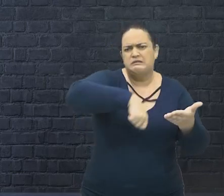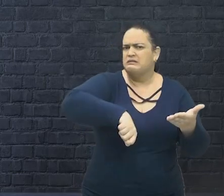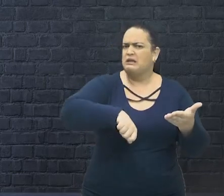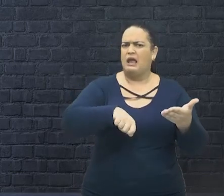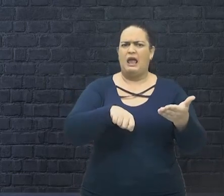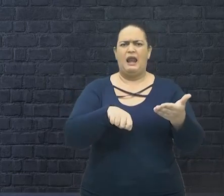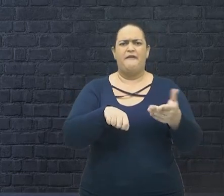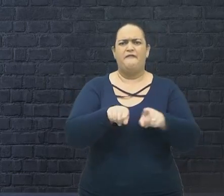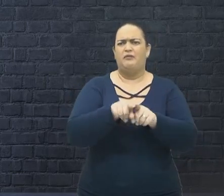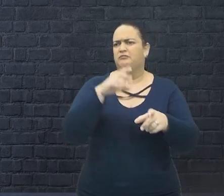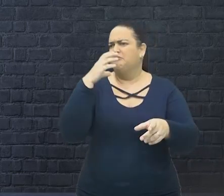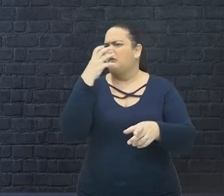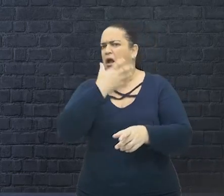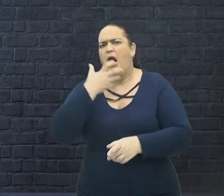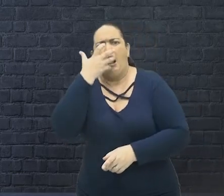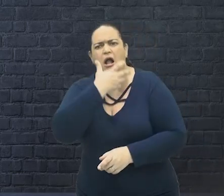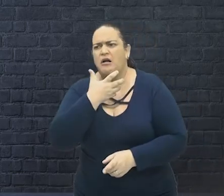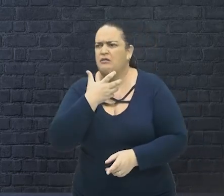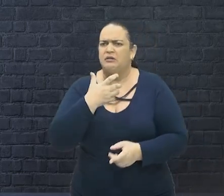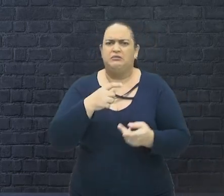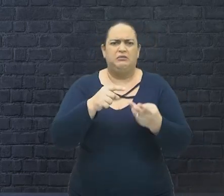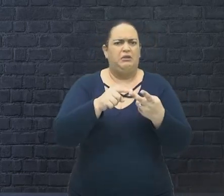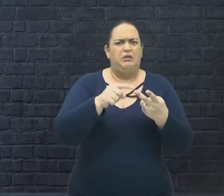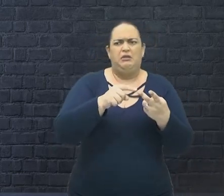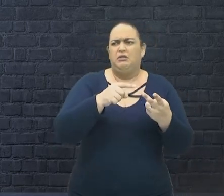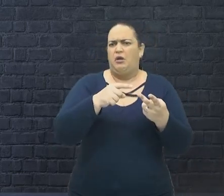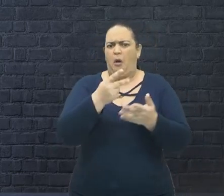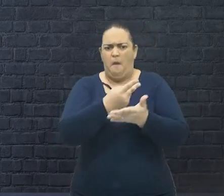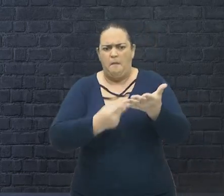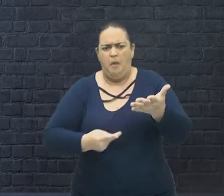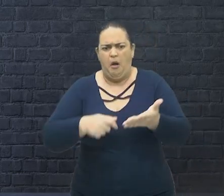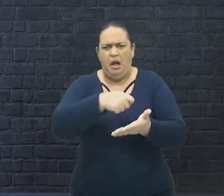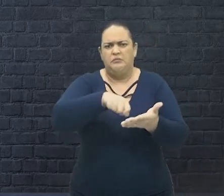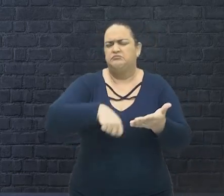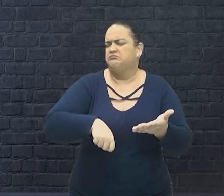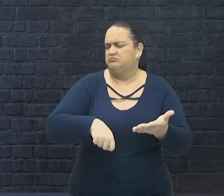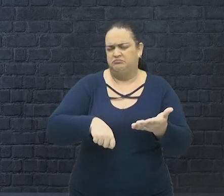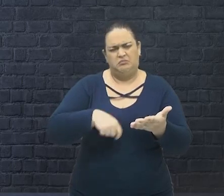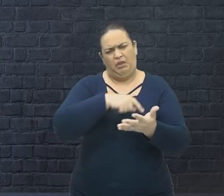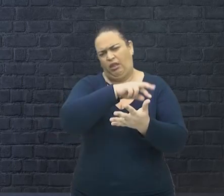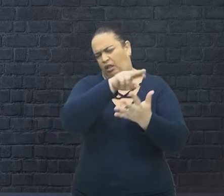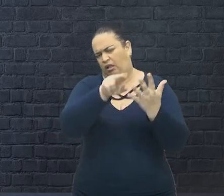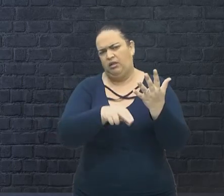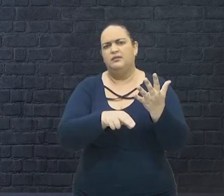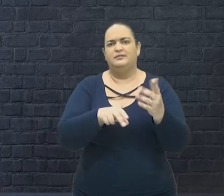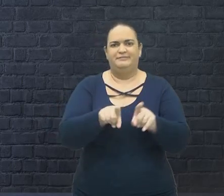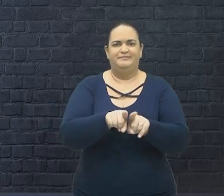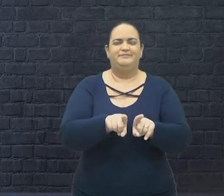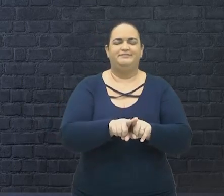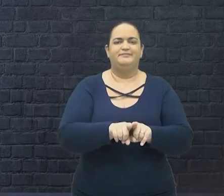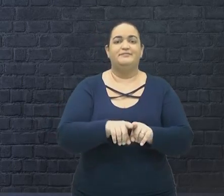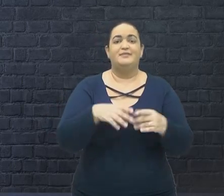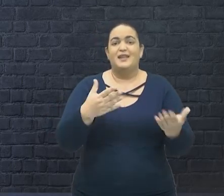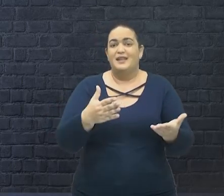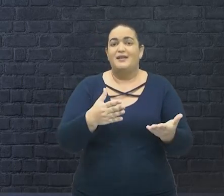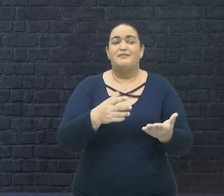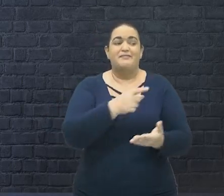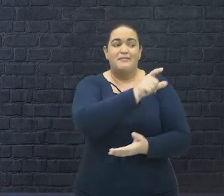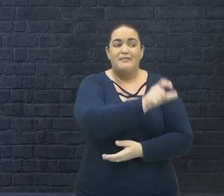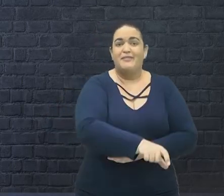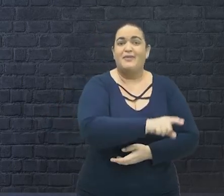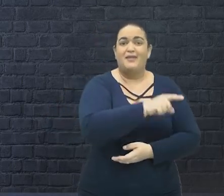disse, ela escreveu, produziu, cantou várias outras artes. E a